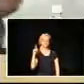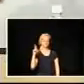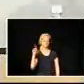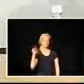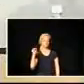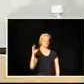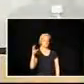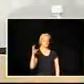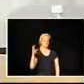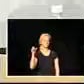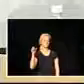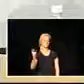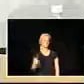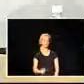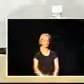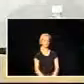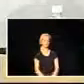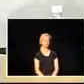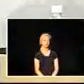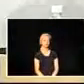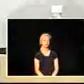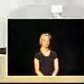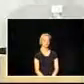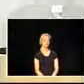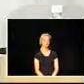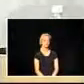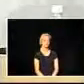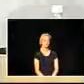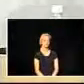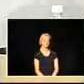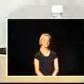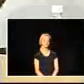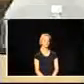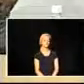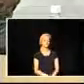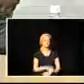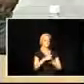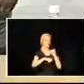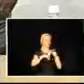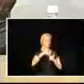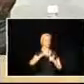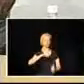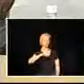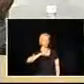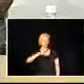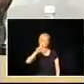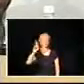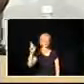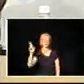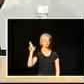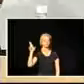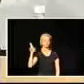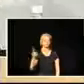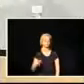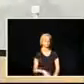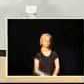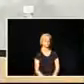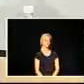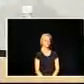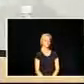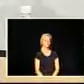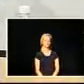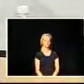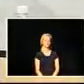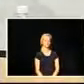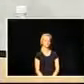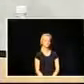Projeto de lei número 37, dispõe sobre denominação de logradores públicos na rua Roberto Aparecido Viola. Artigo 1º, passa a